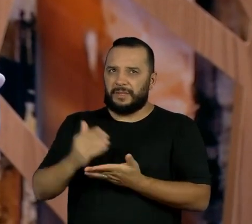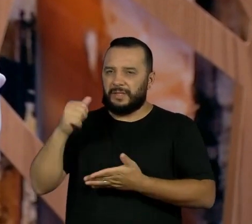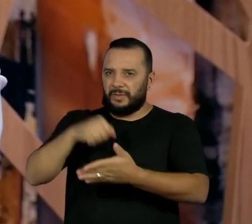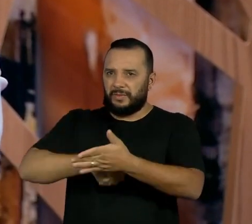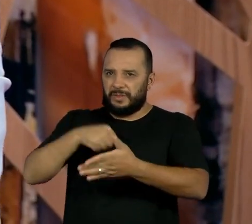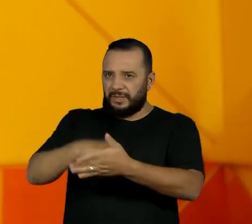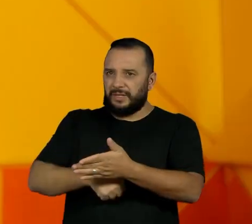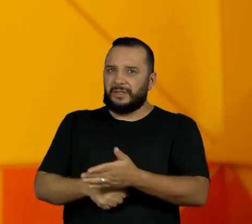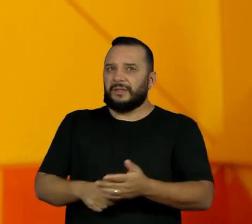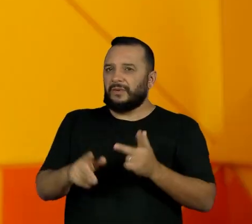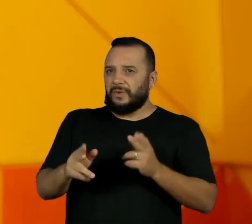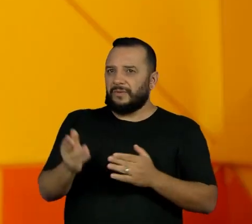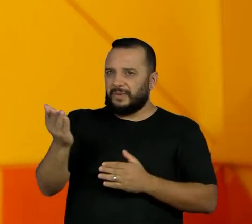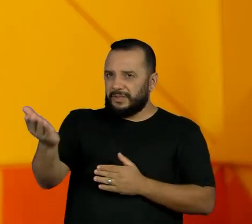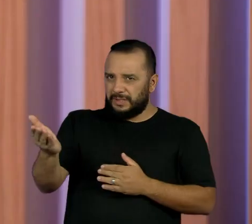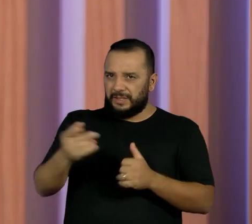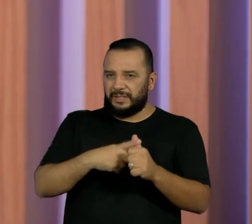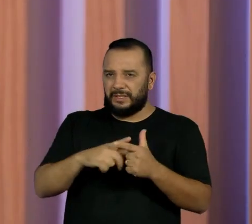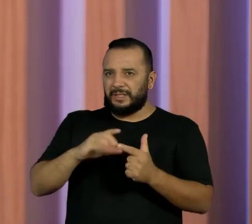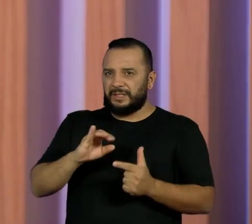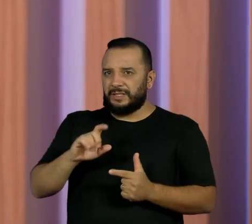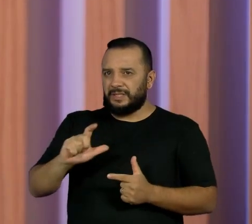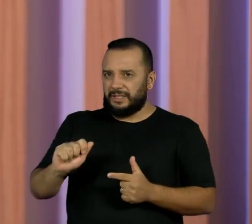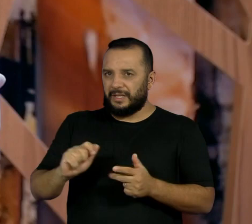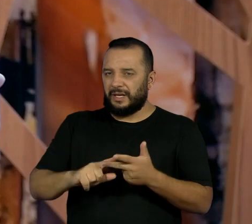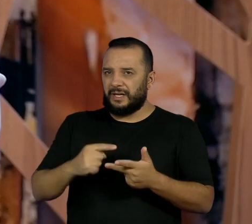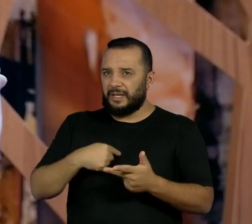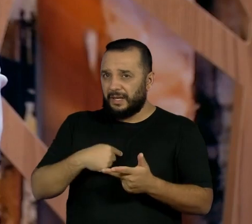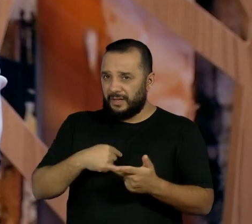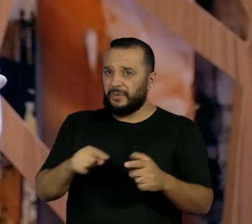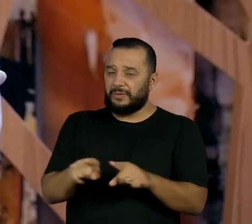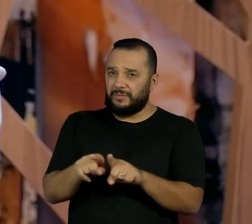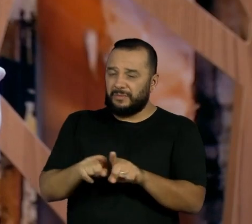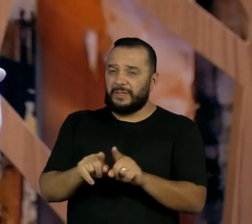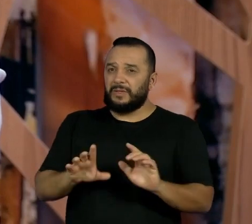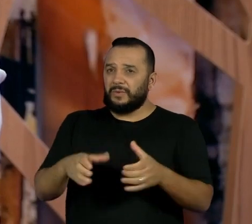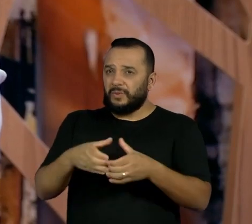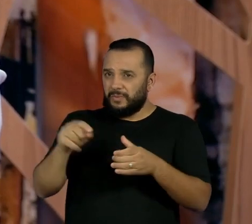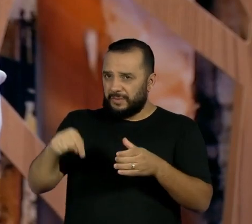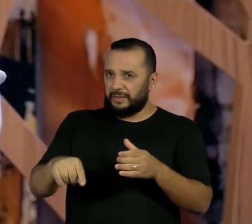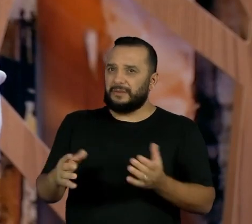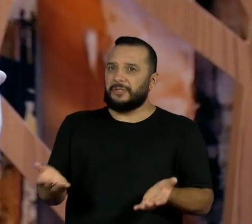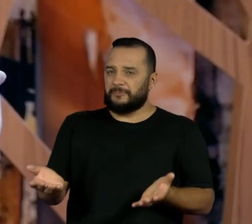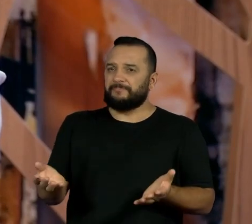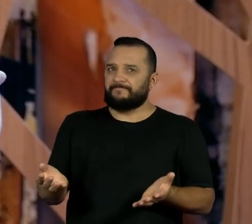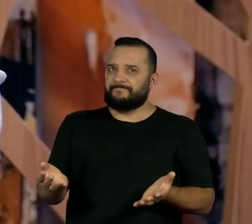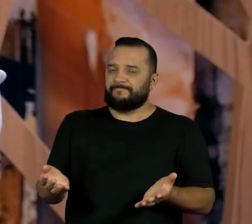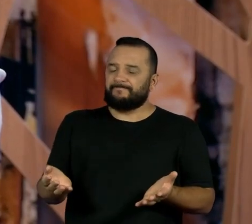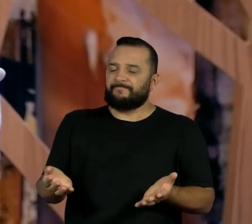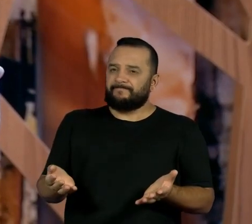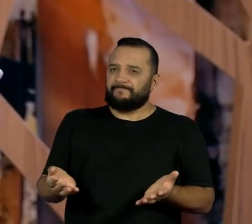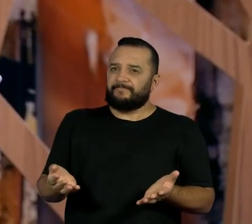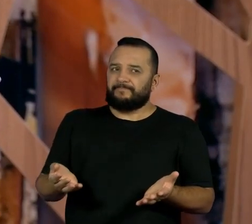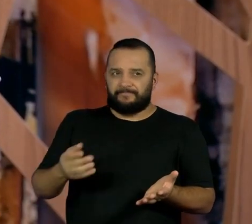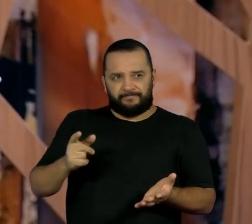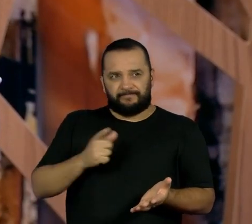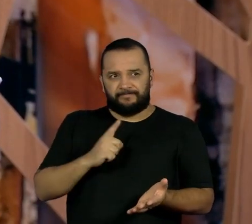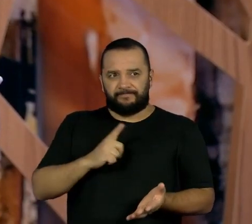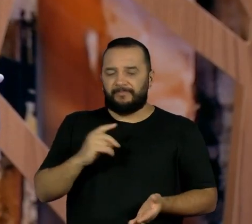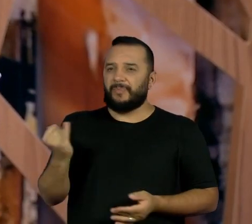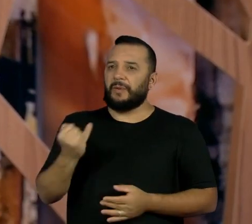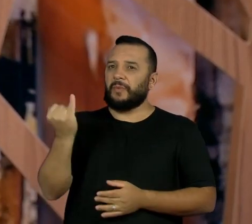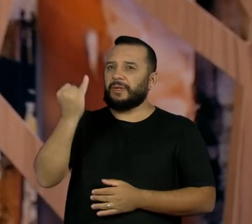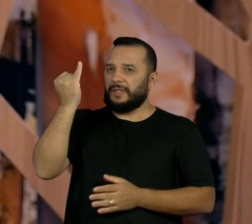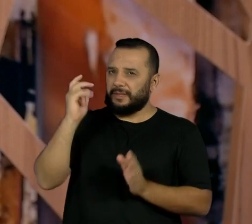como você, pessoas como a Cida, eu e tantos outros aqui que estão nessa equipe, nós temos uma importância